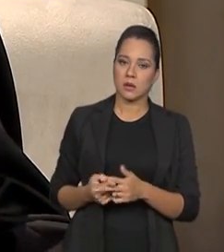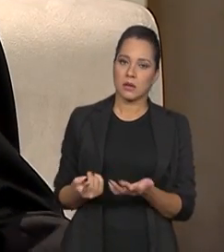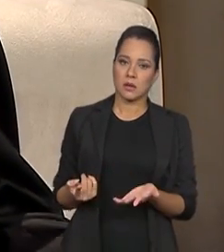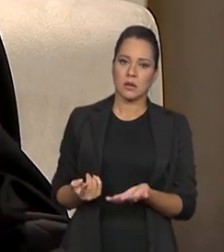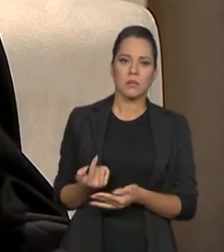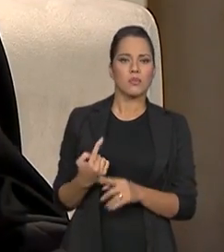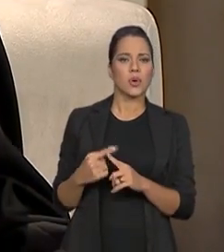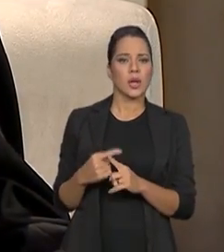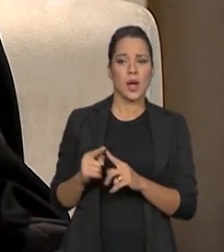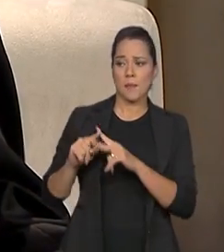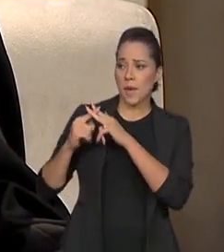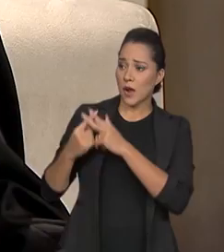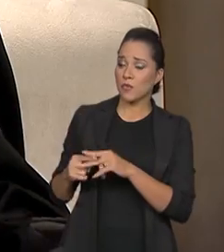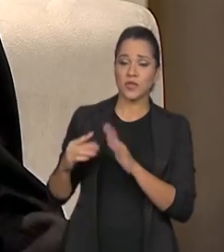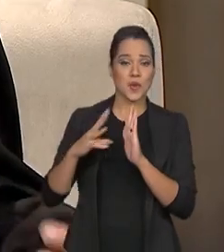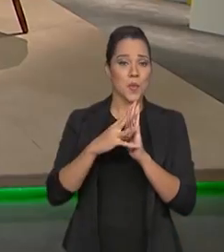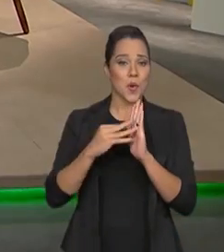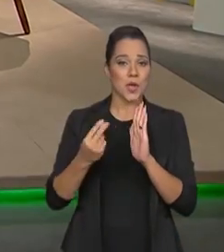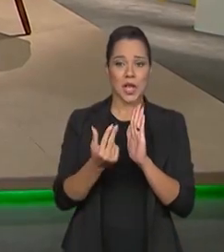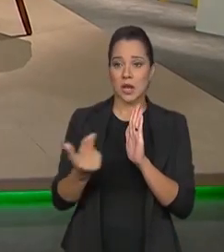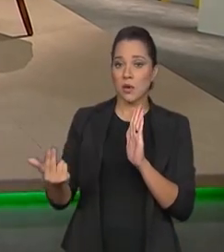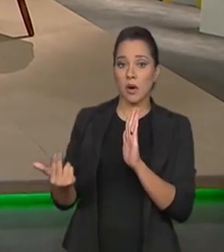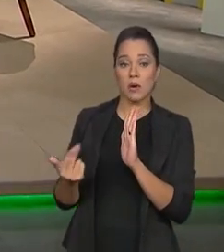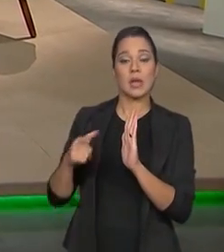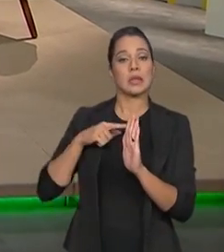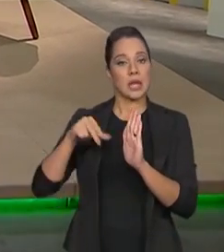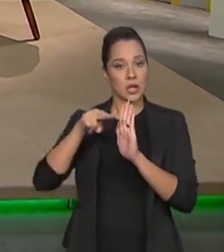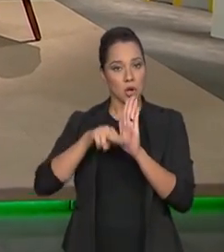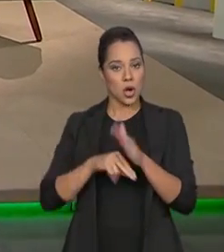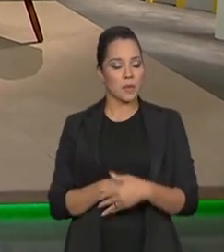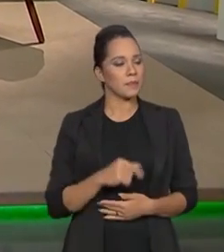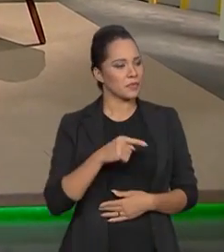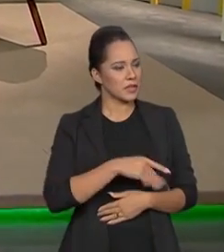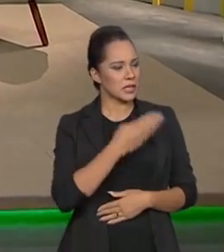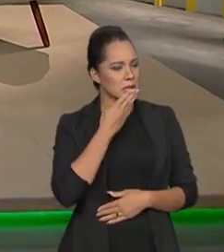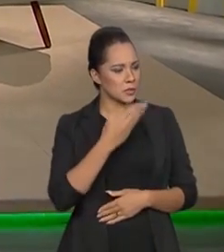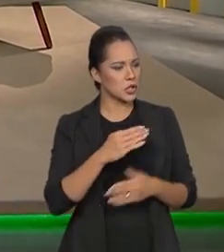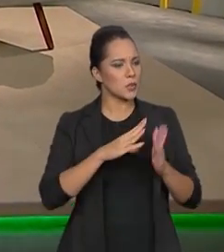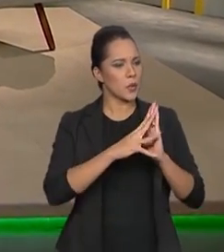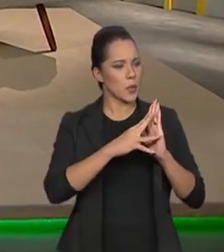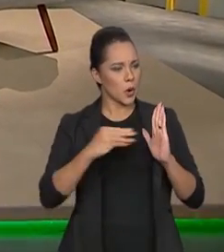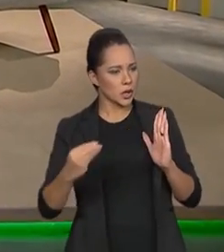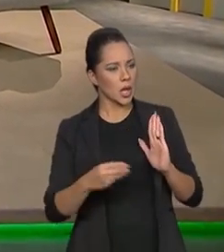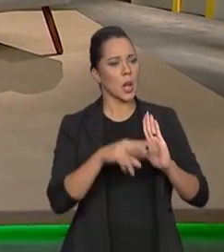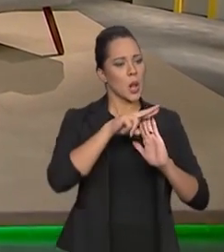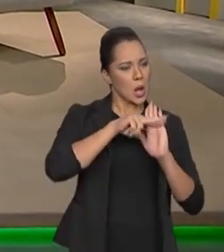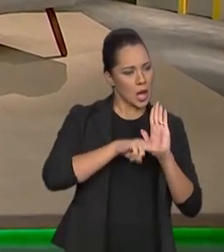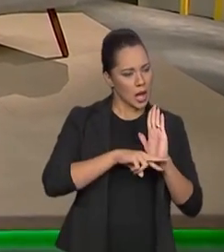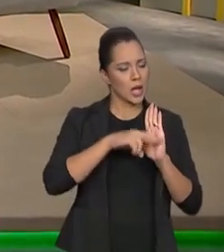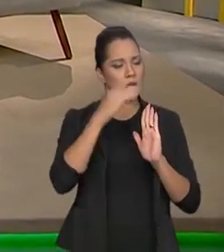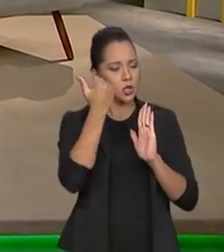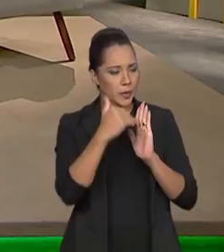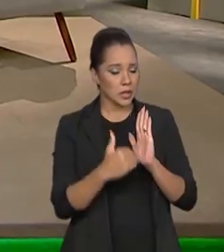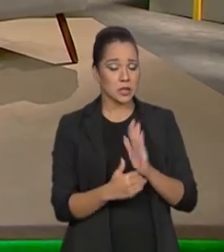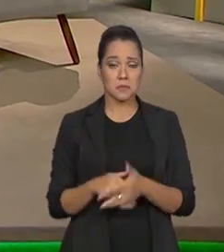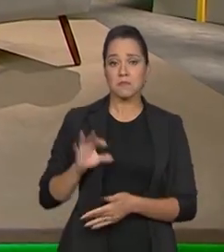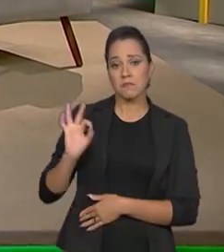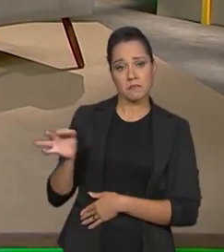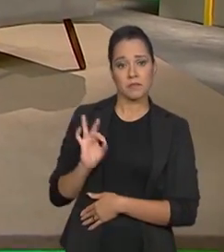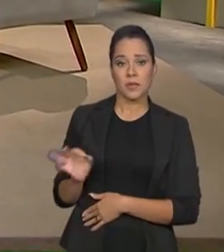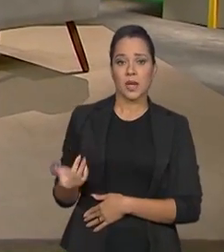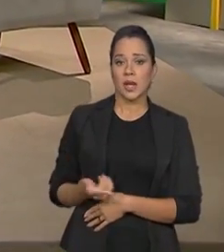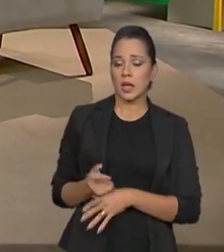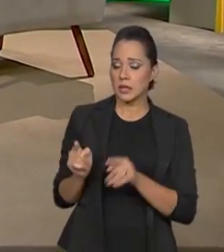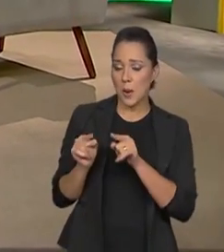porque porque o parafuso é padronizado existe uma Norma ele vai ser daquele tipo daquela forma seguindo aquelas regras aquelas normas um